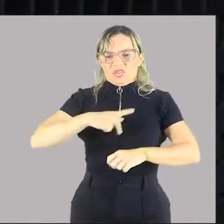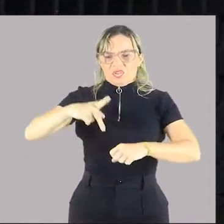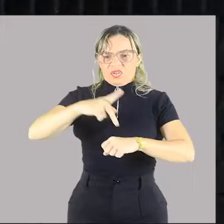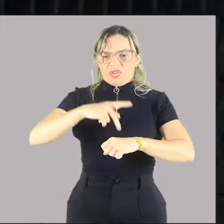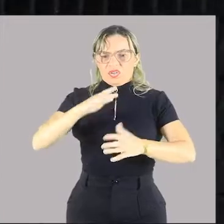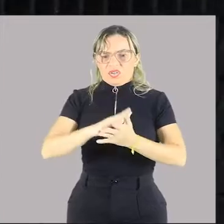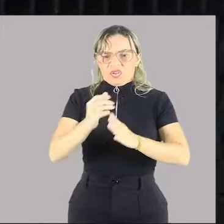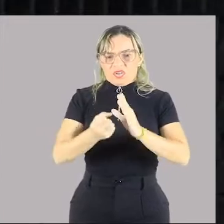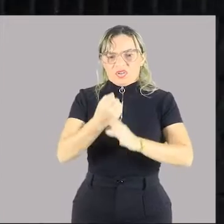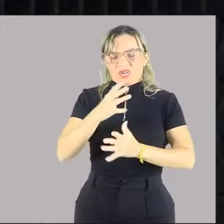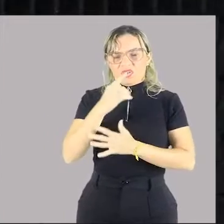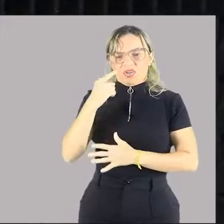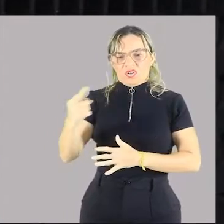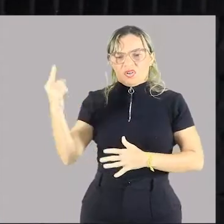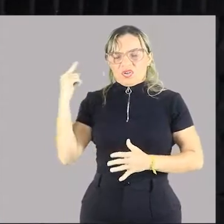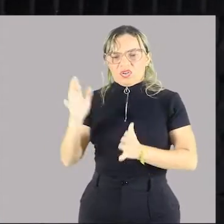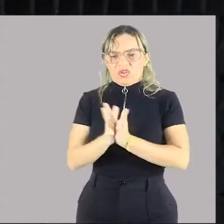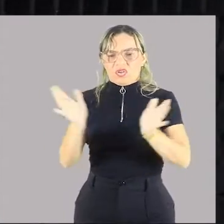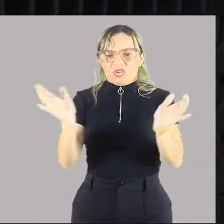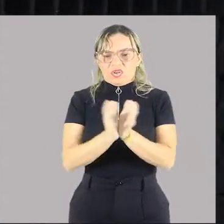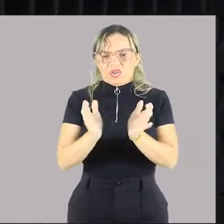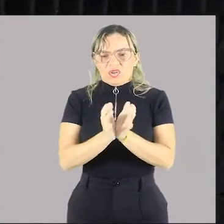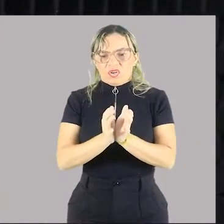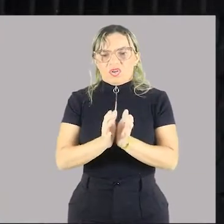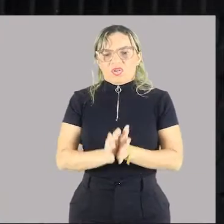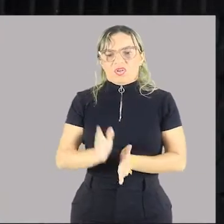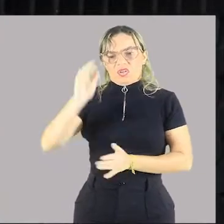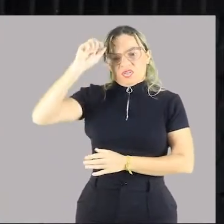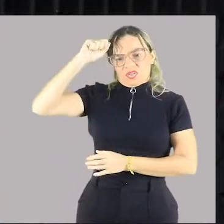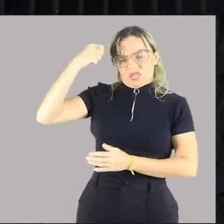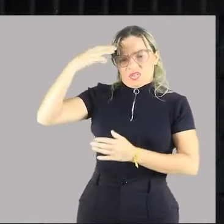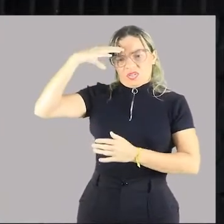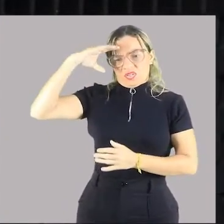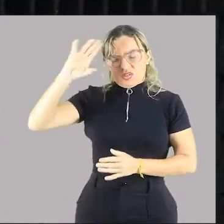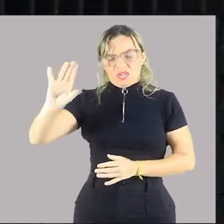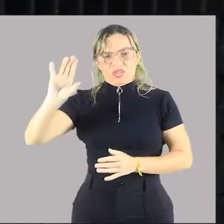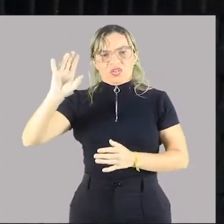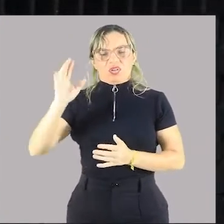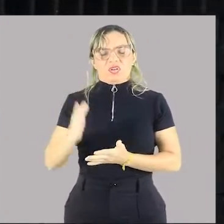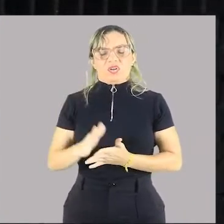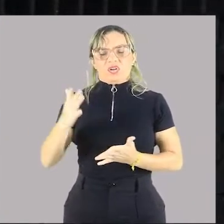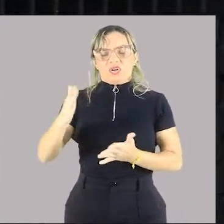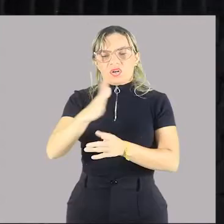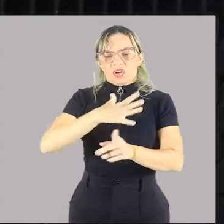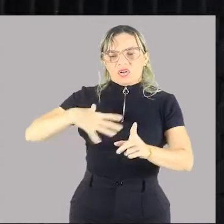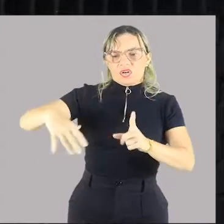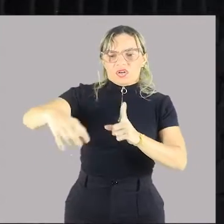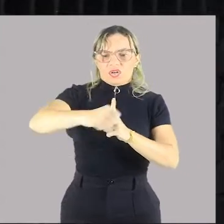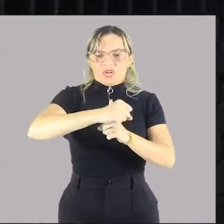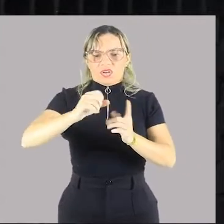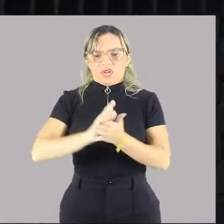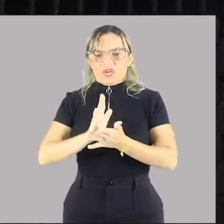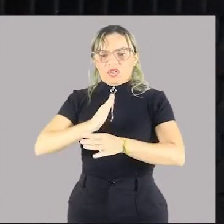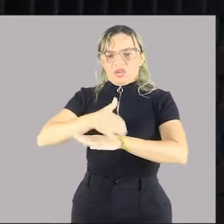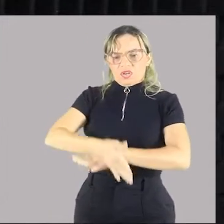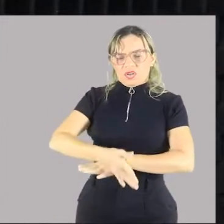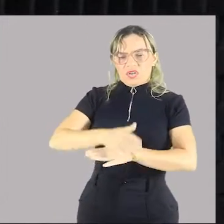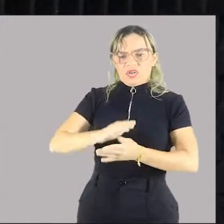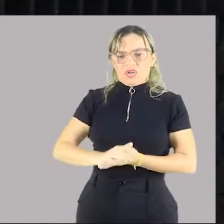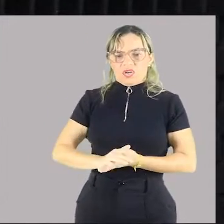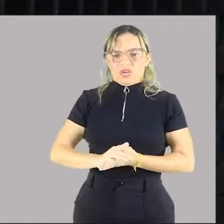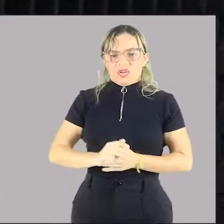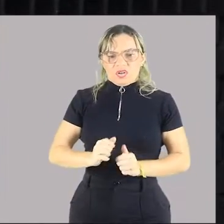exemplo, do Clube Negro da Cultura Social. Um clube que participaram ativistas políticos